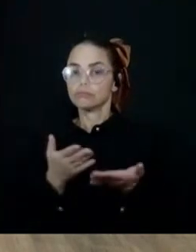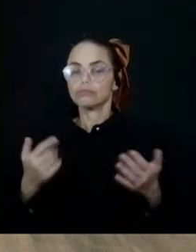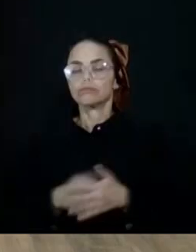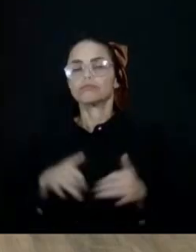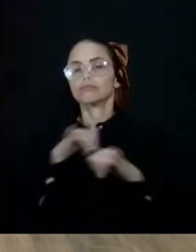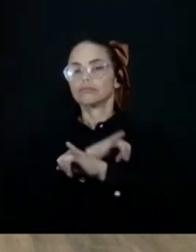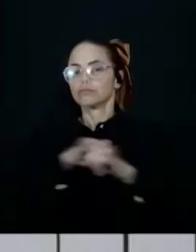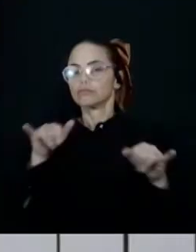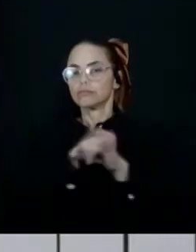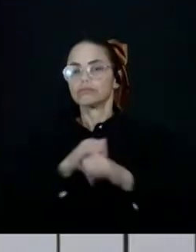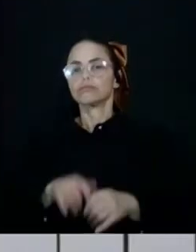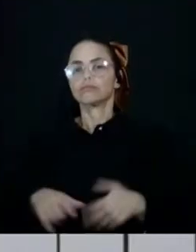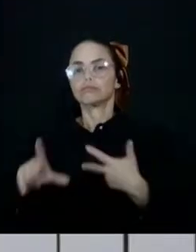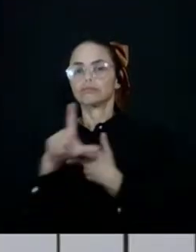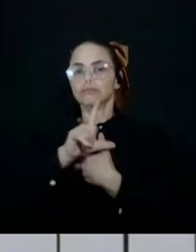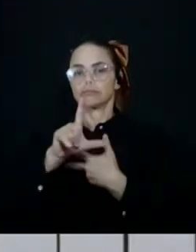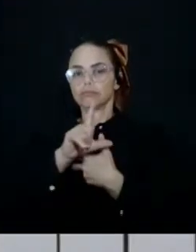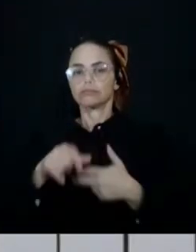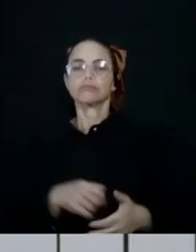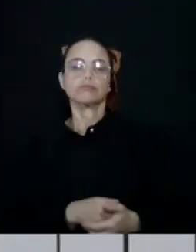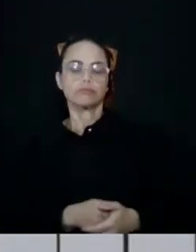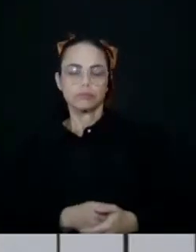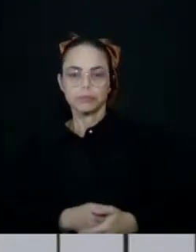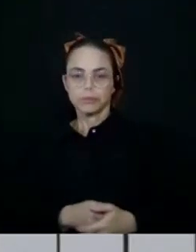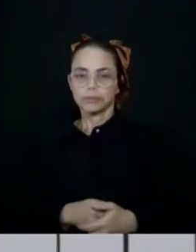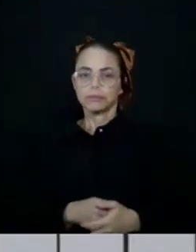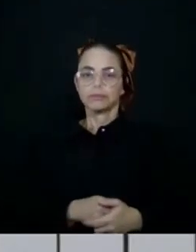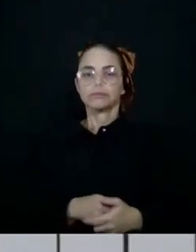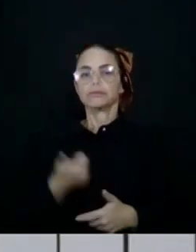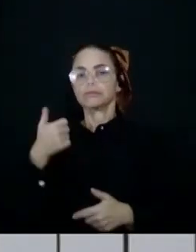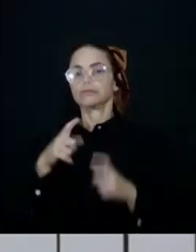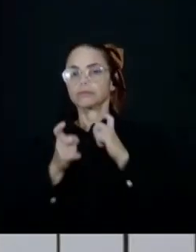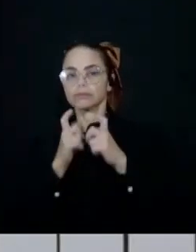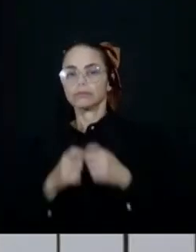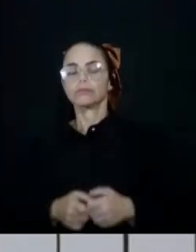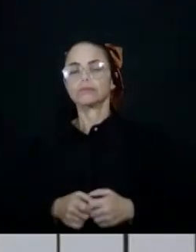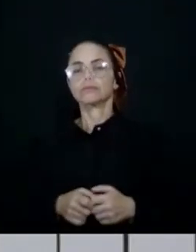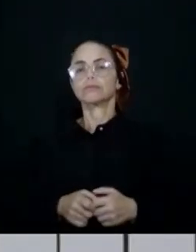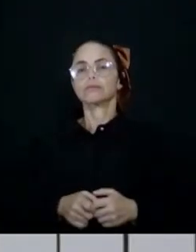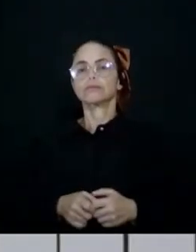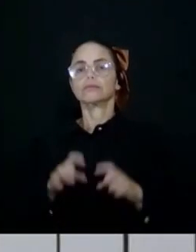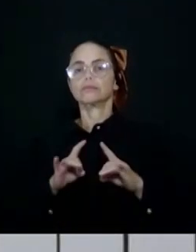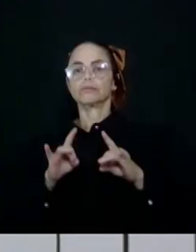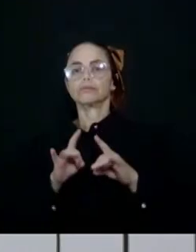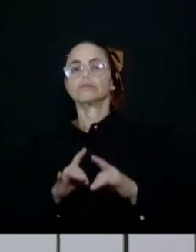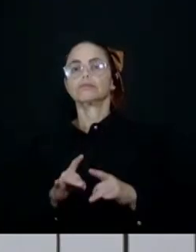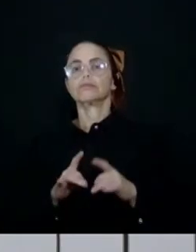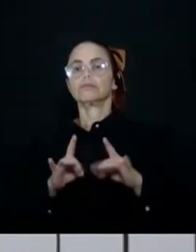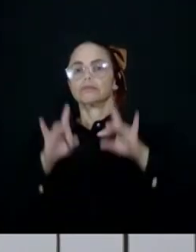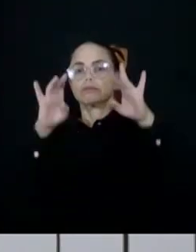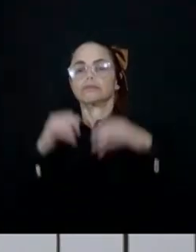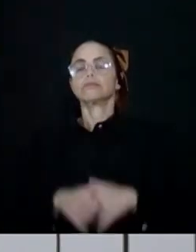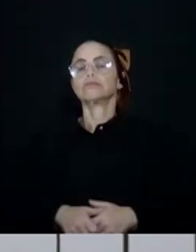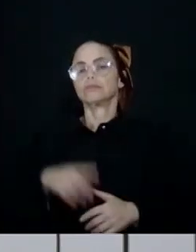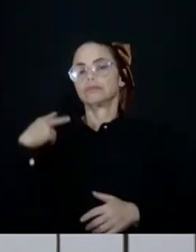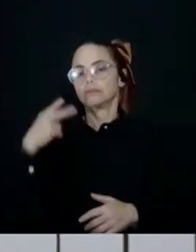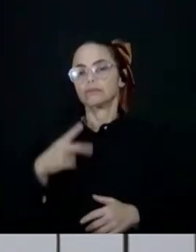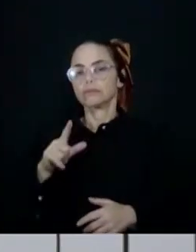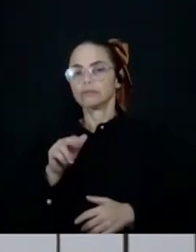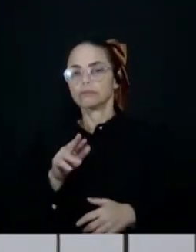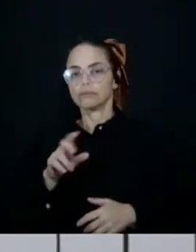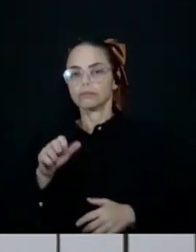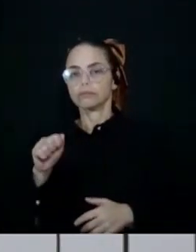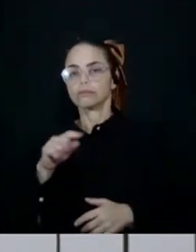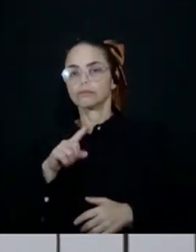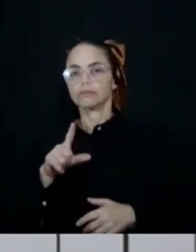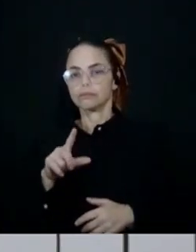do Legislativo. Na primeira reunião solene do ano da Câmara de Campinas, o vereador Luiz Iabico entrega